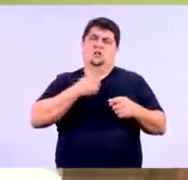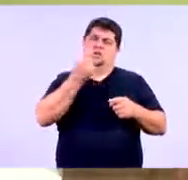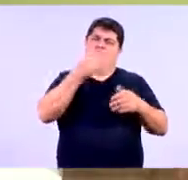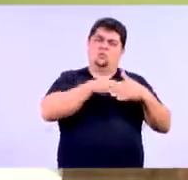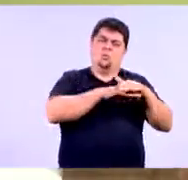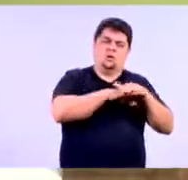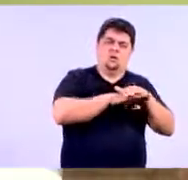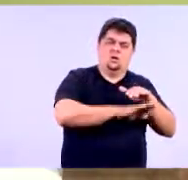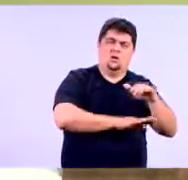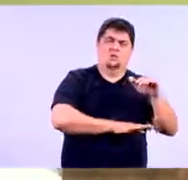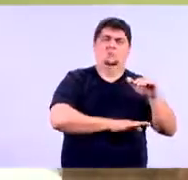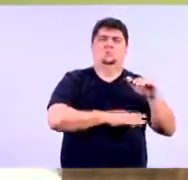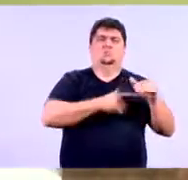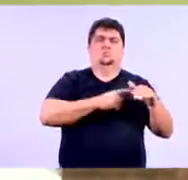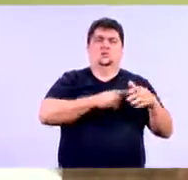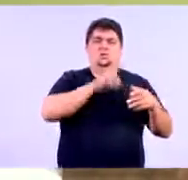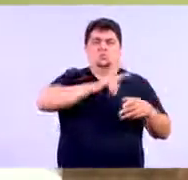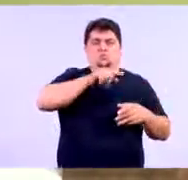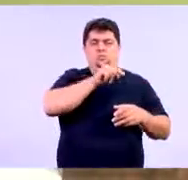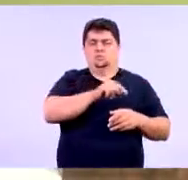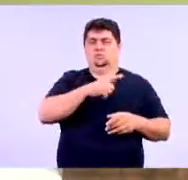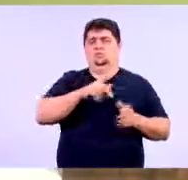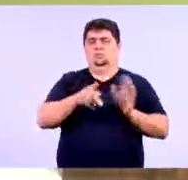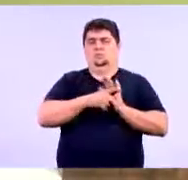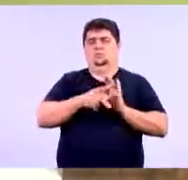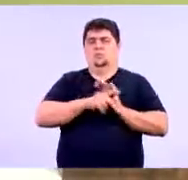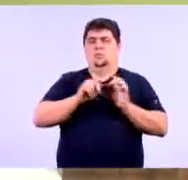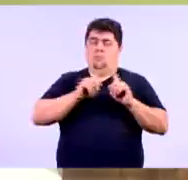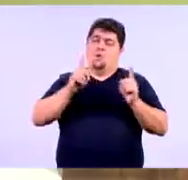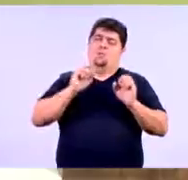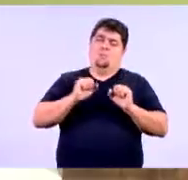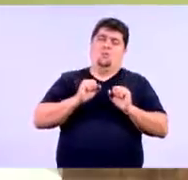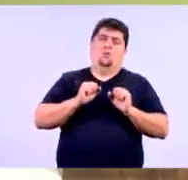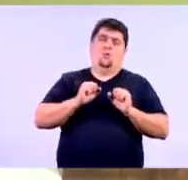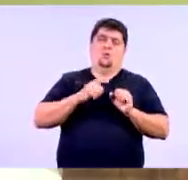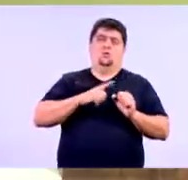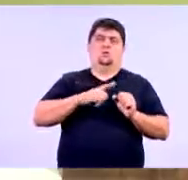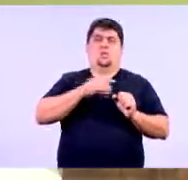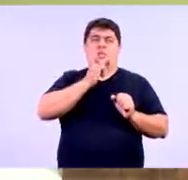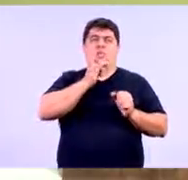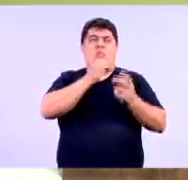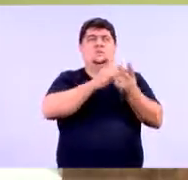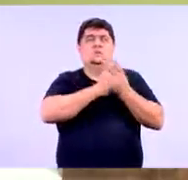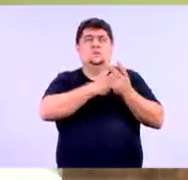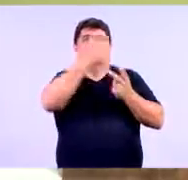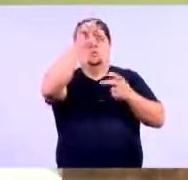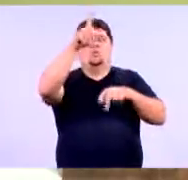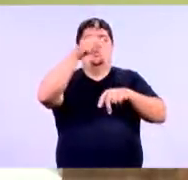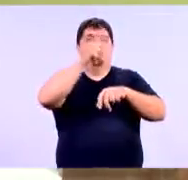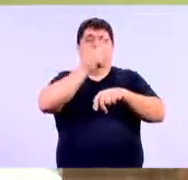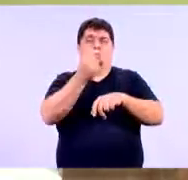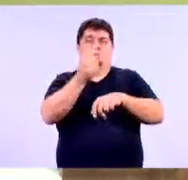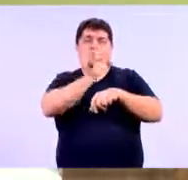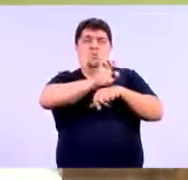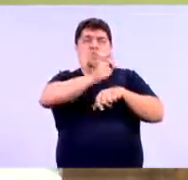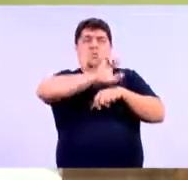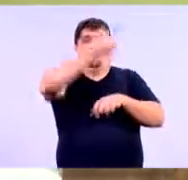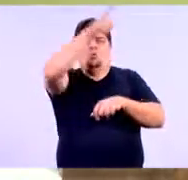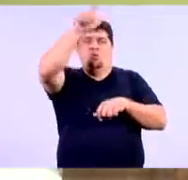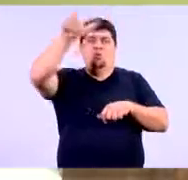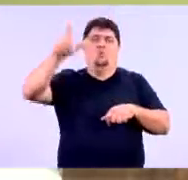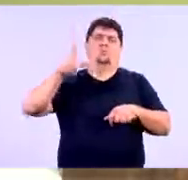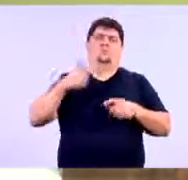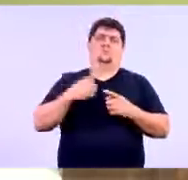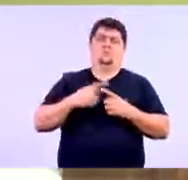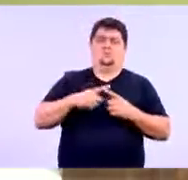né, professor? Correto. E não foi necessário. Mas eles poderiam sim ter criado, porque era uma situação de calamidade. Foi aquilo que o professor